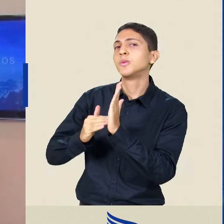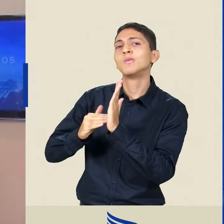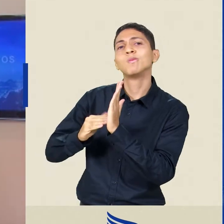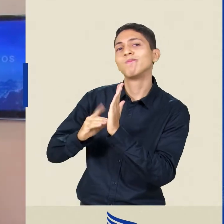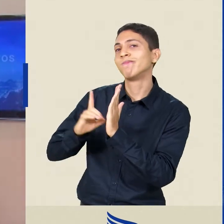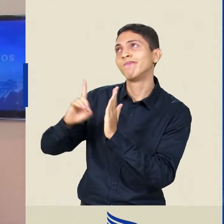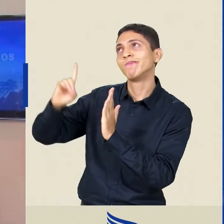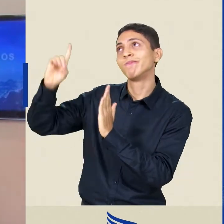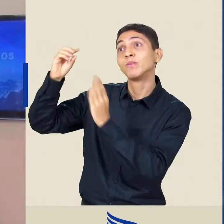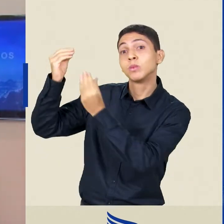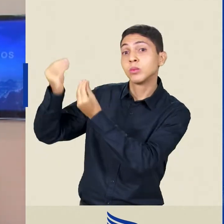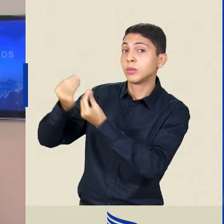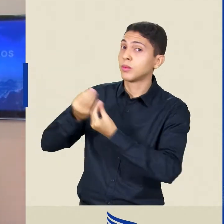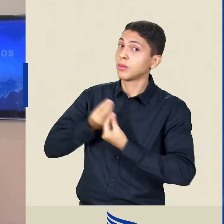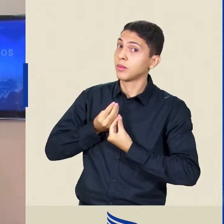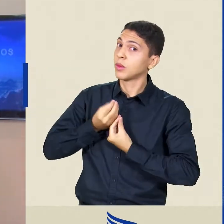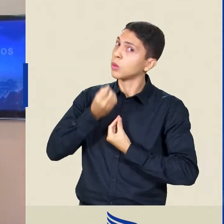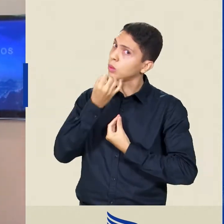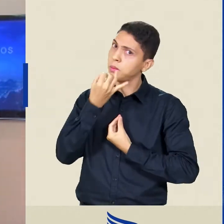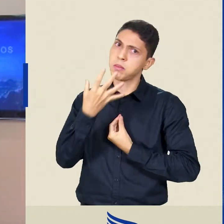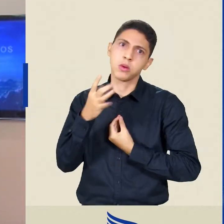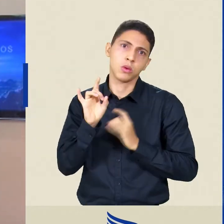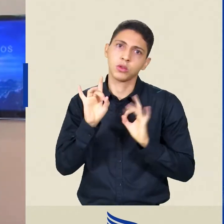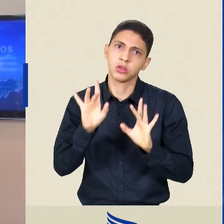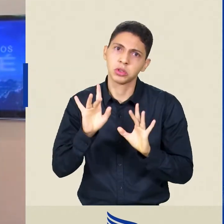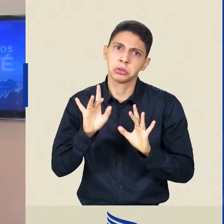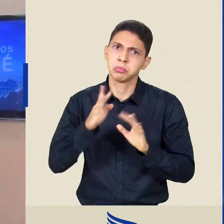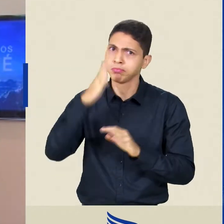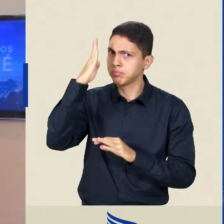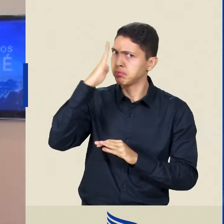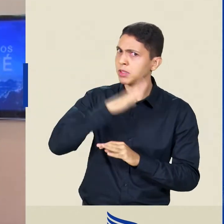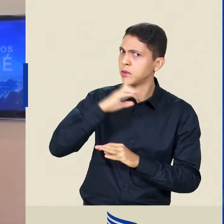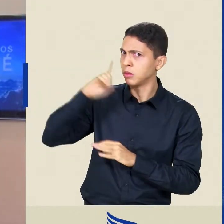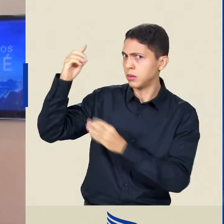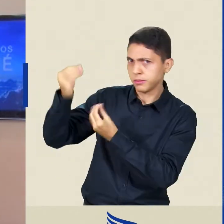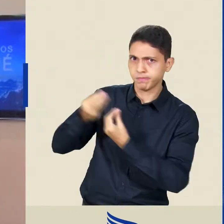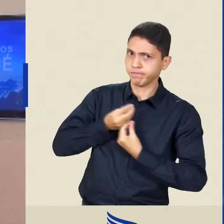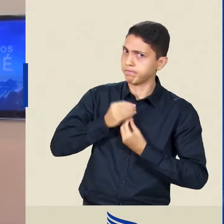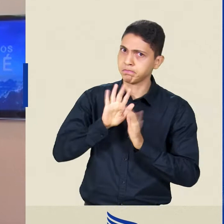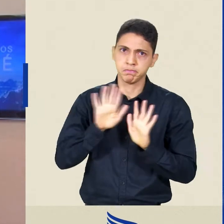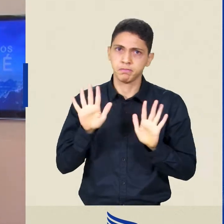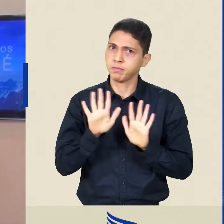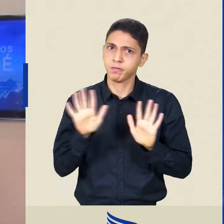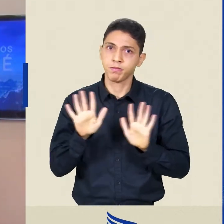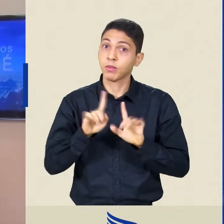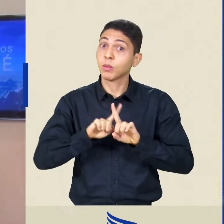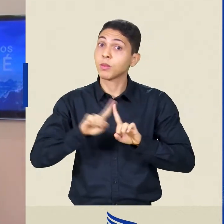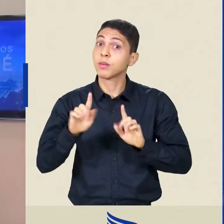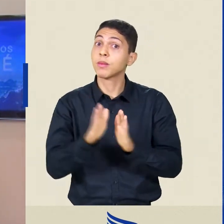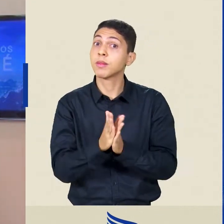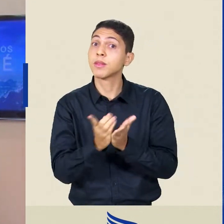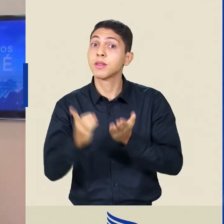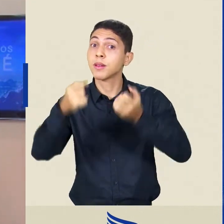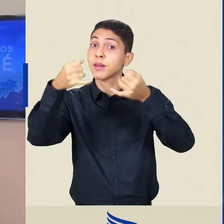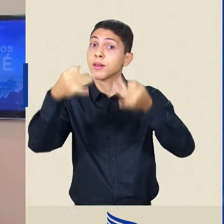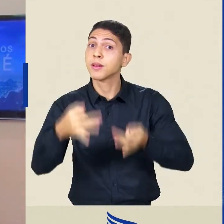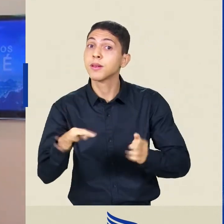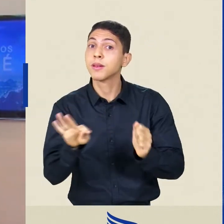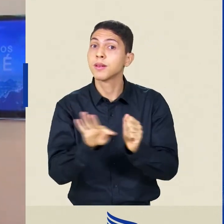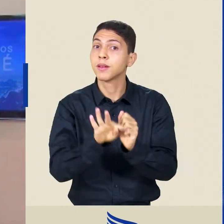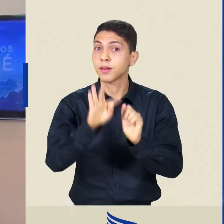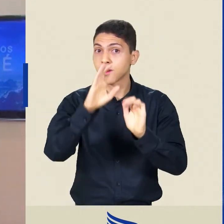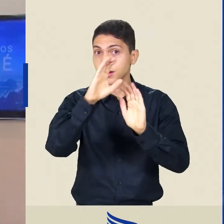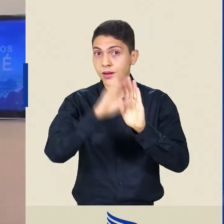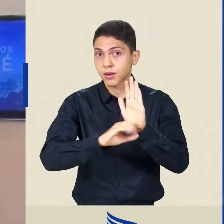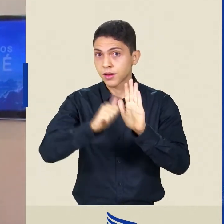Estamos falando das boas coisas. As coisas que não prestam, obviamente, não vêm de Deus. Mas a Bíblia diz em Tiago 1,17 que